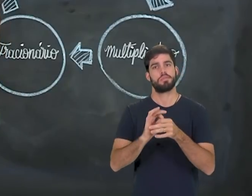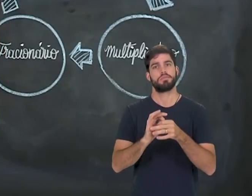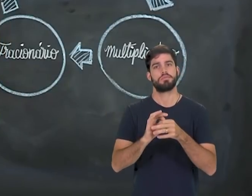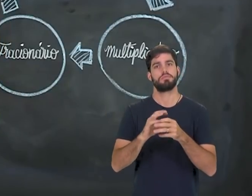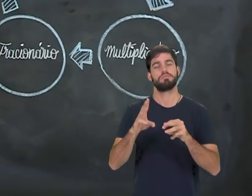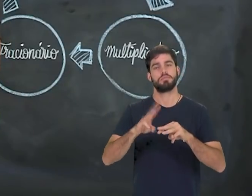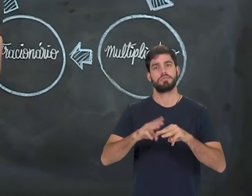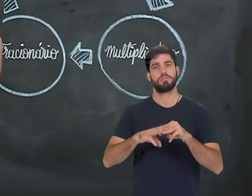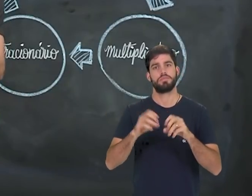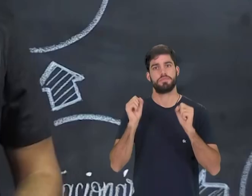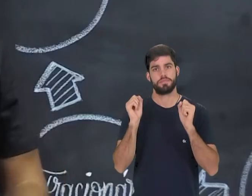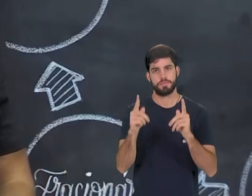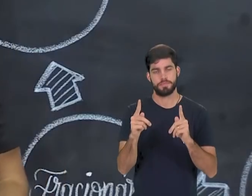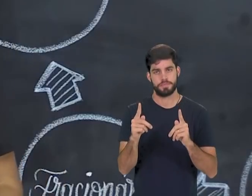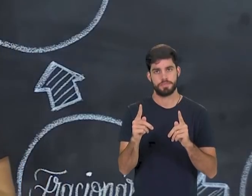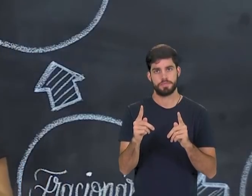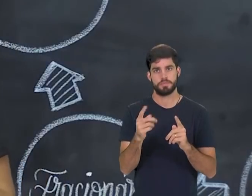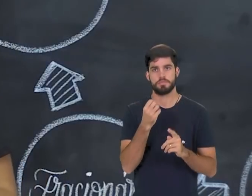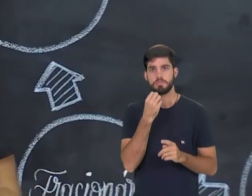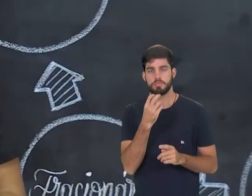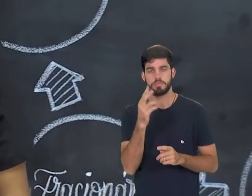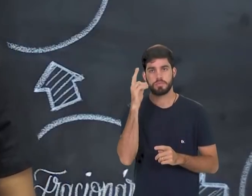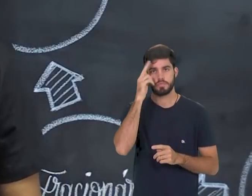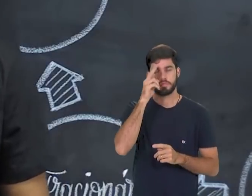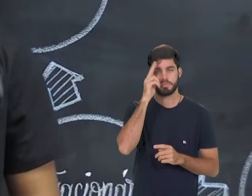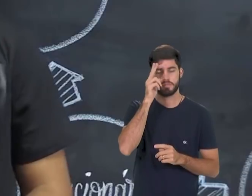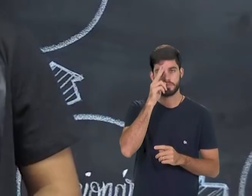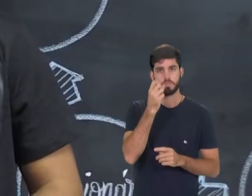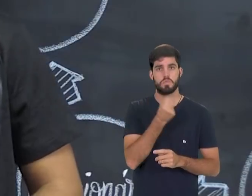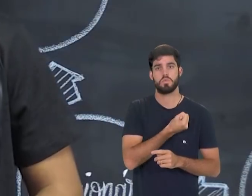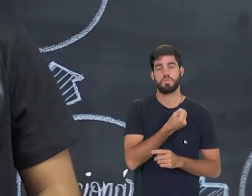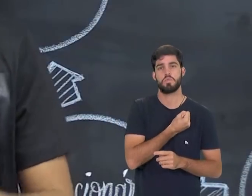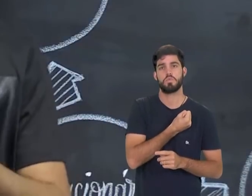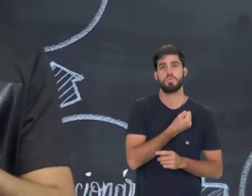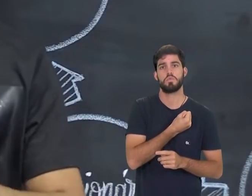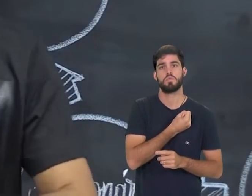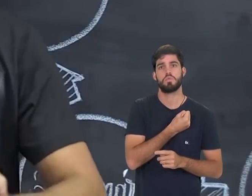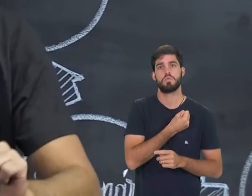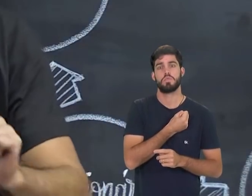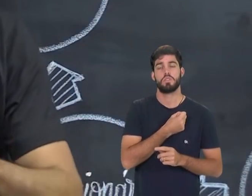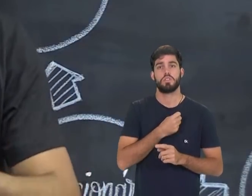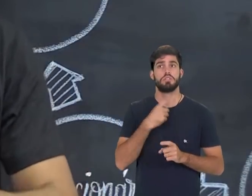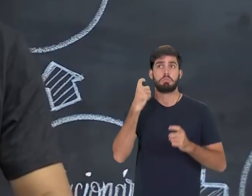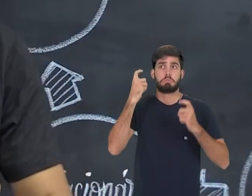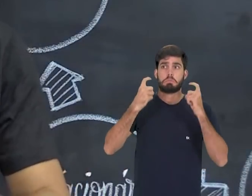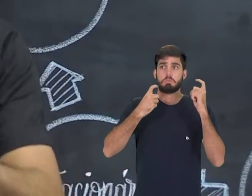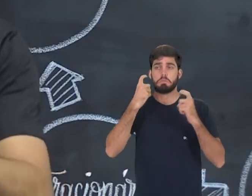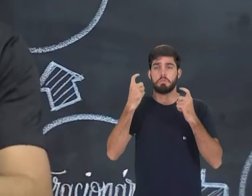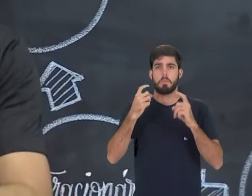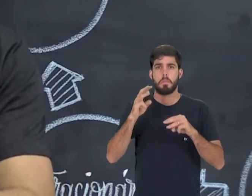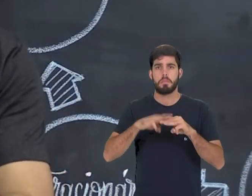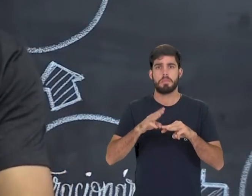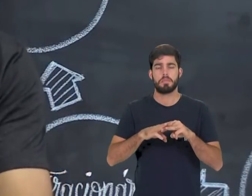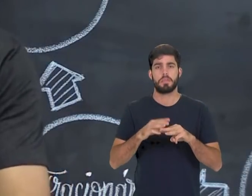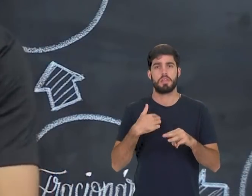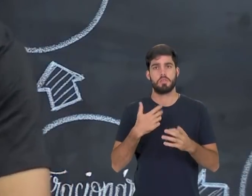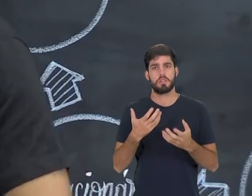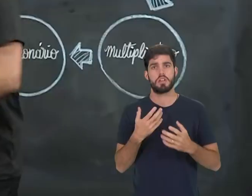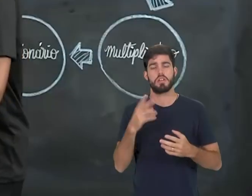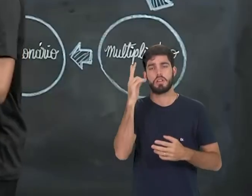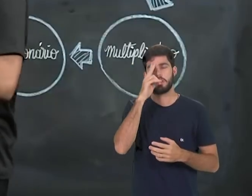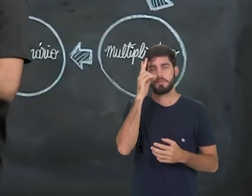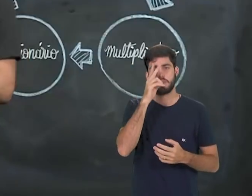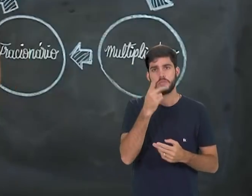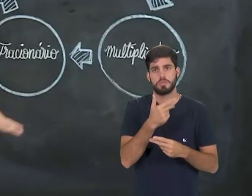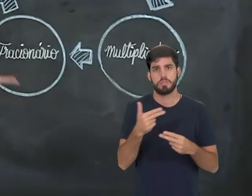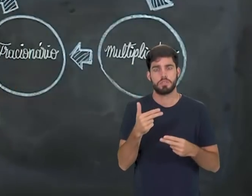gráfica de números, ok? Bom, então vamos lembrar que nessa aula a gente aprendeu o numeral e para não gerar aquela dúvida com a matemática, eu quero lembrar umas coisinhas para